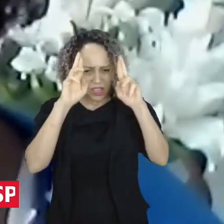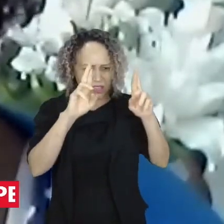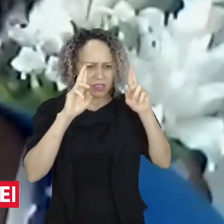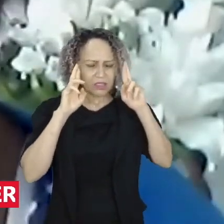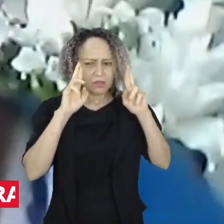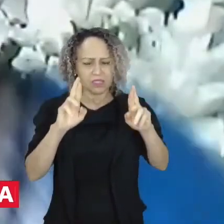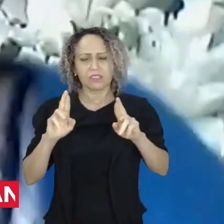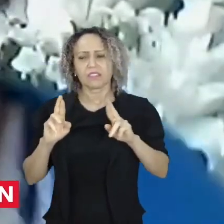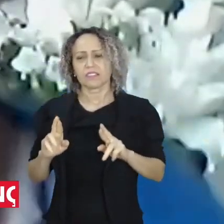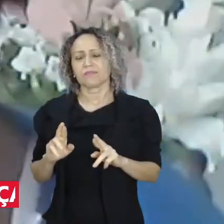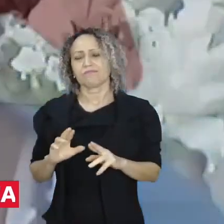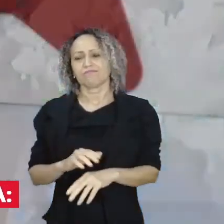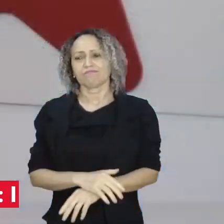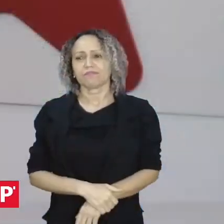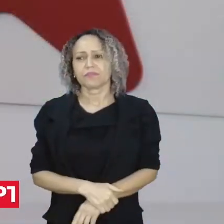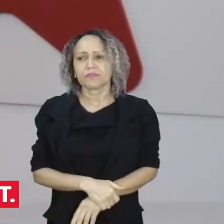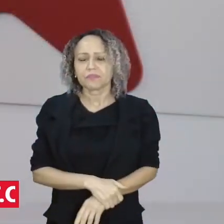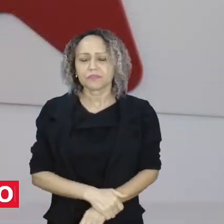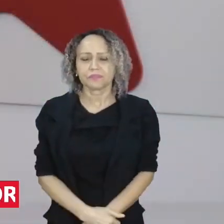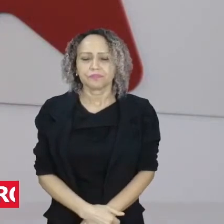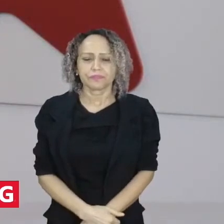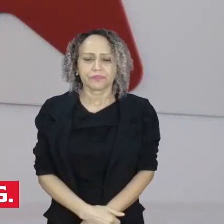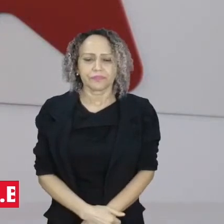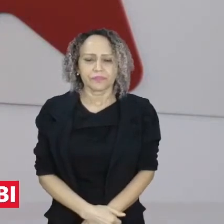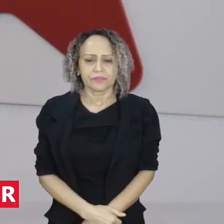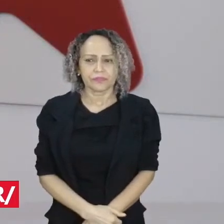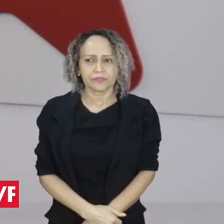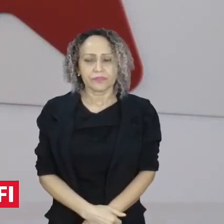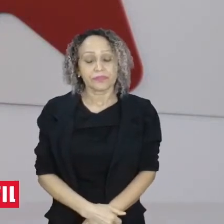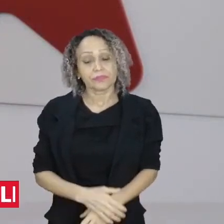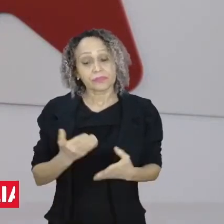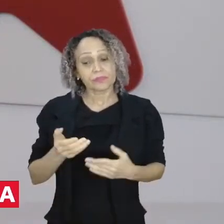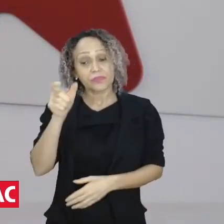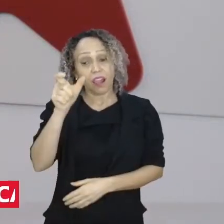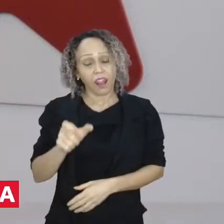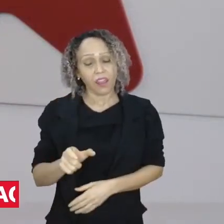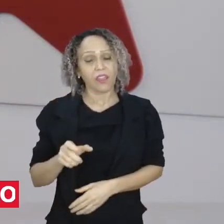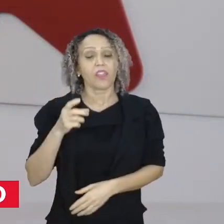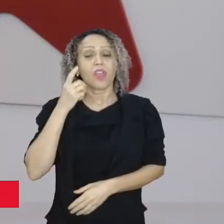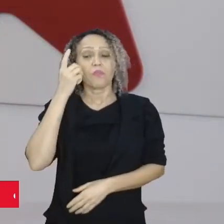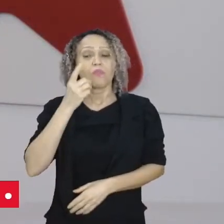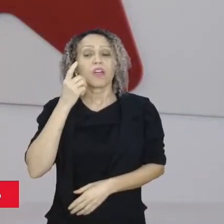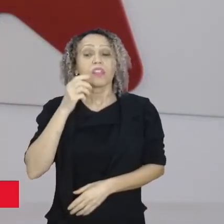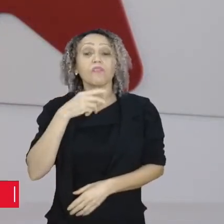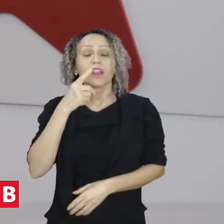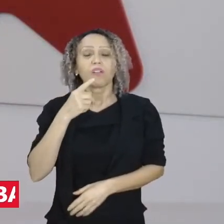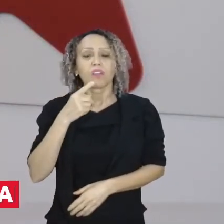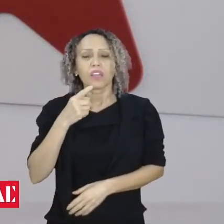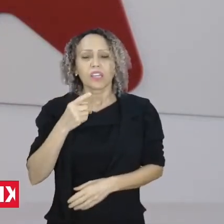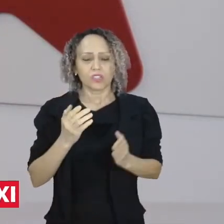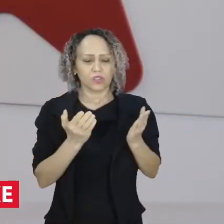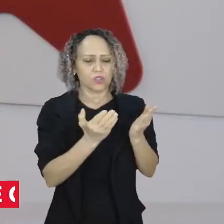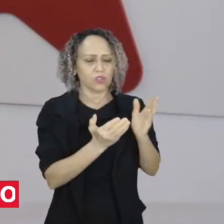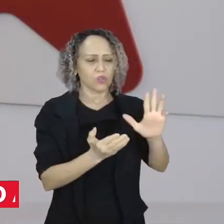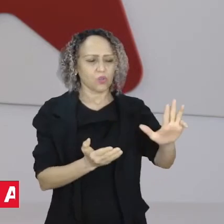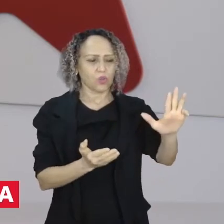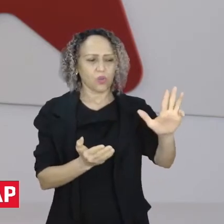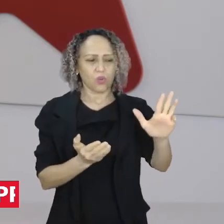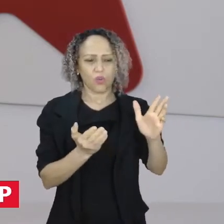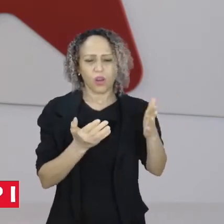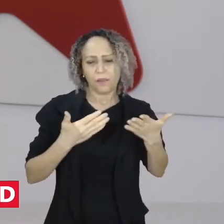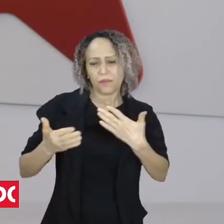o povo de axé, vai lá. Não é um babalorixá, é uma ialorixá que está lá. Então, a gente